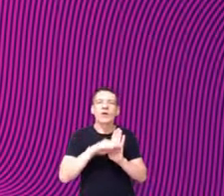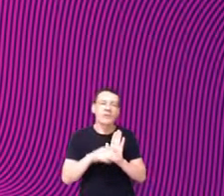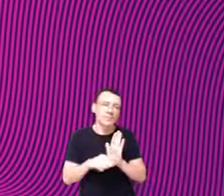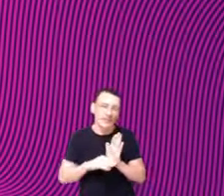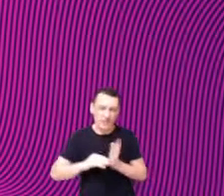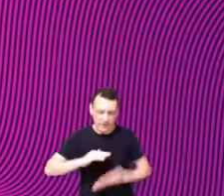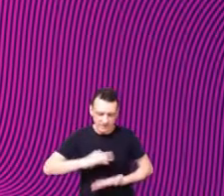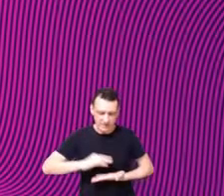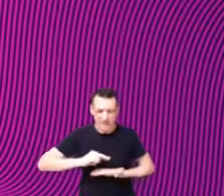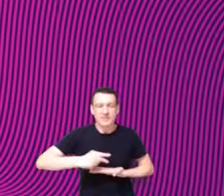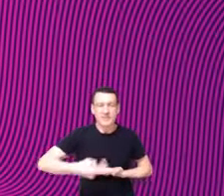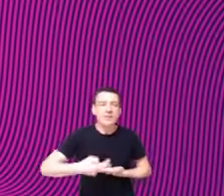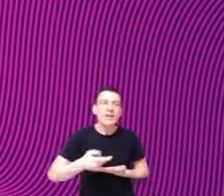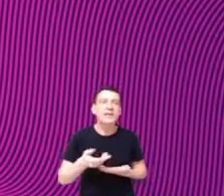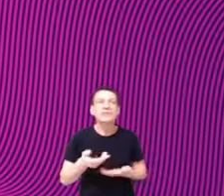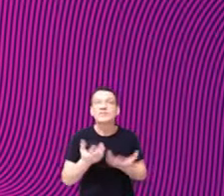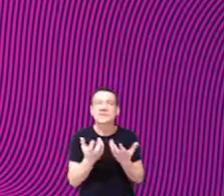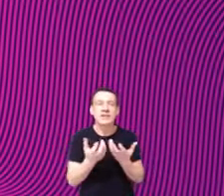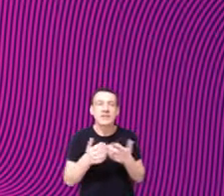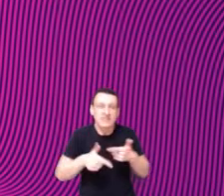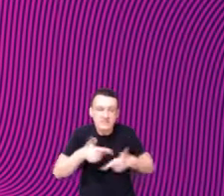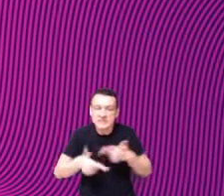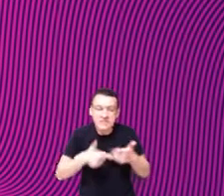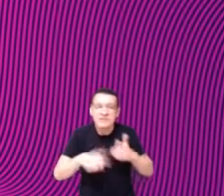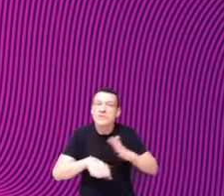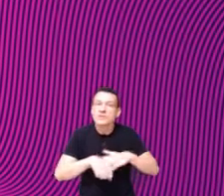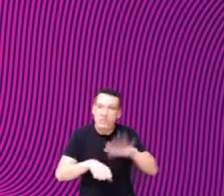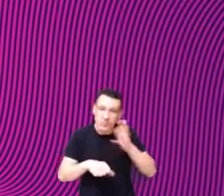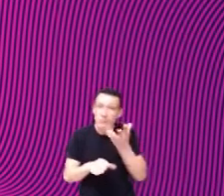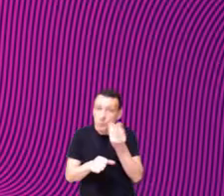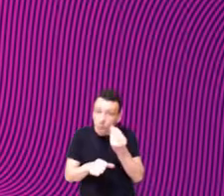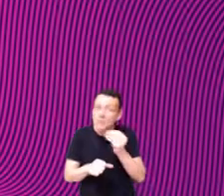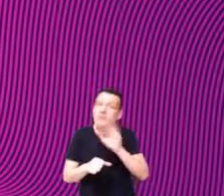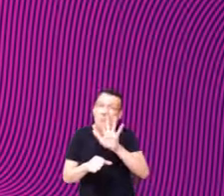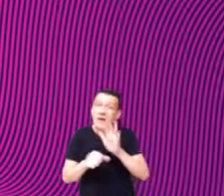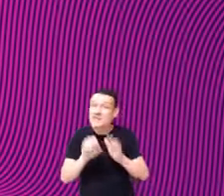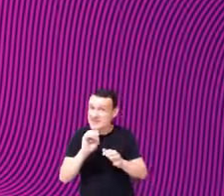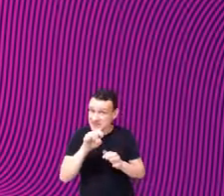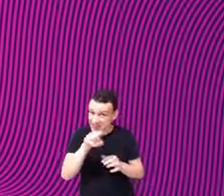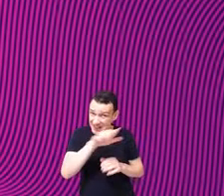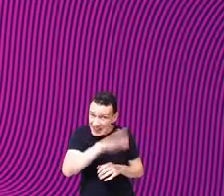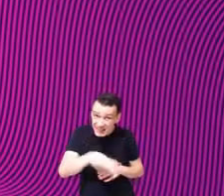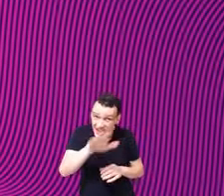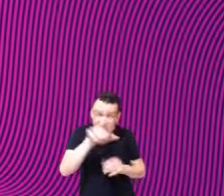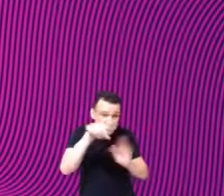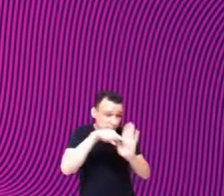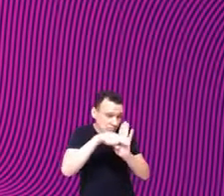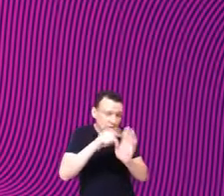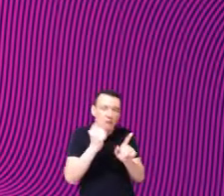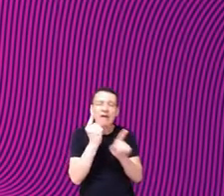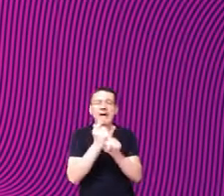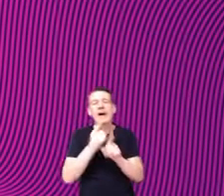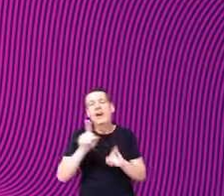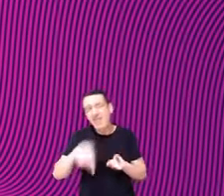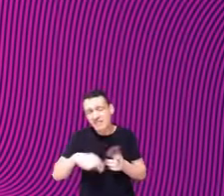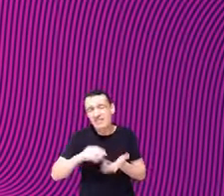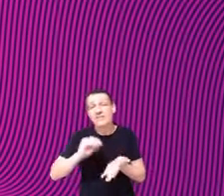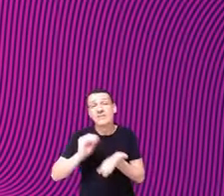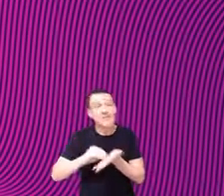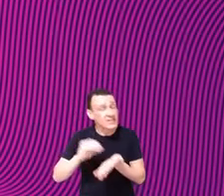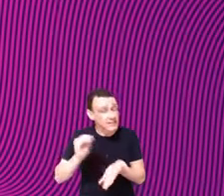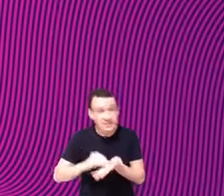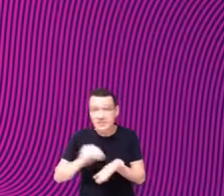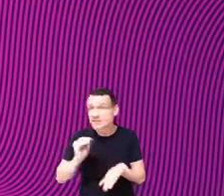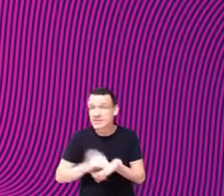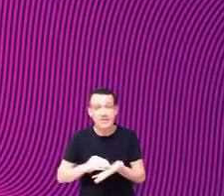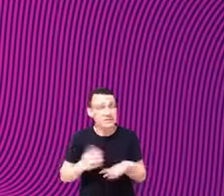população pediátrica fica muito claro, né, que é insuficiente para dar conta do que seria razoável do ponto de vista de diminuir o